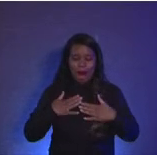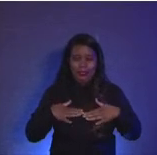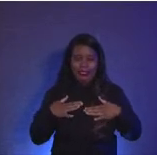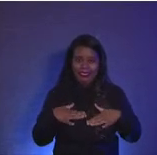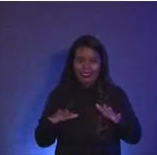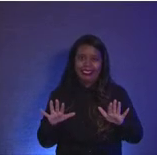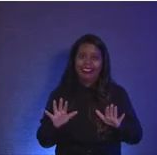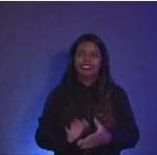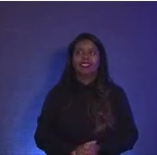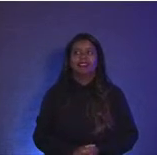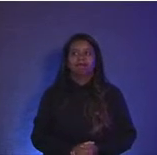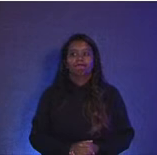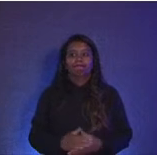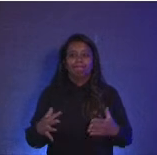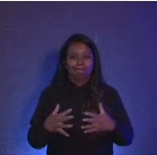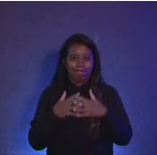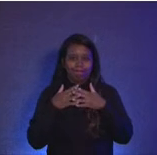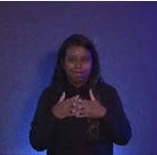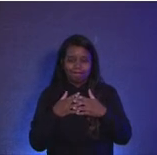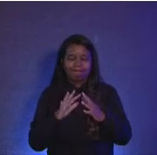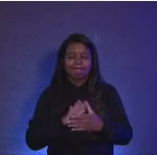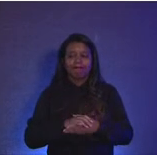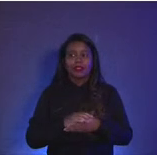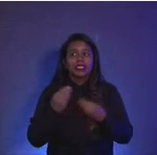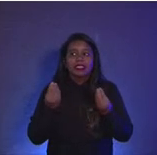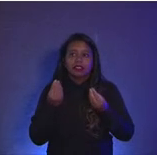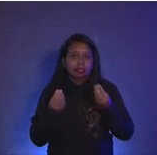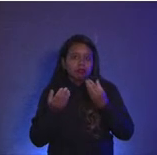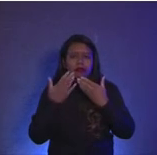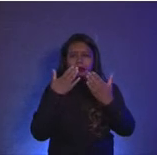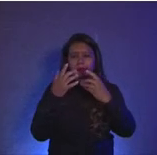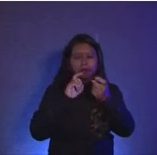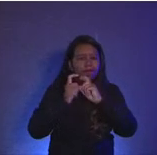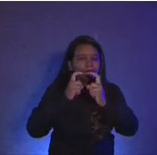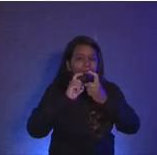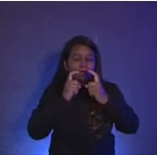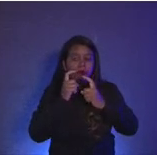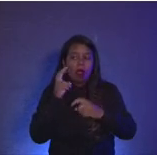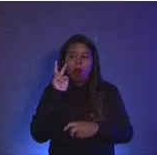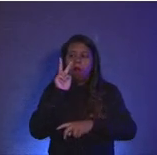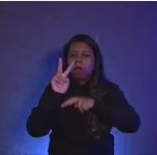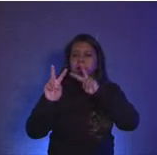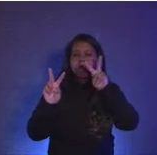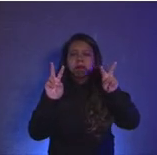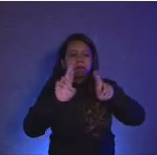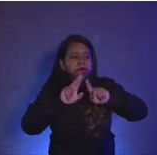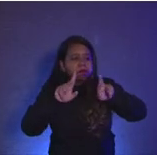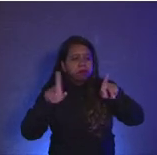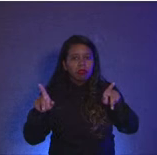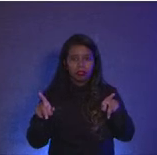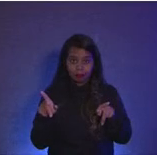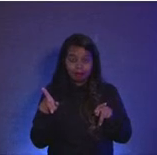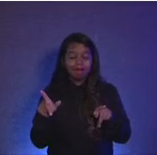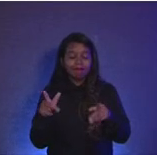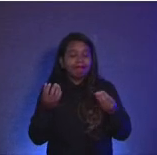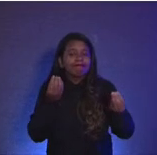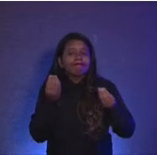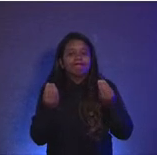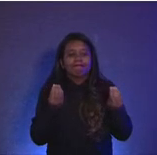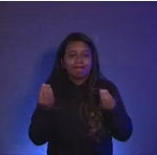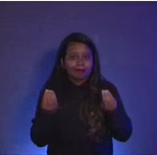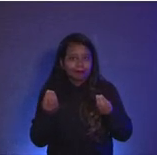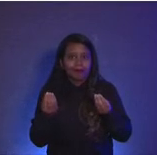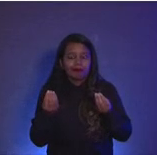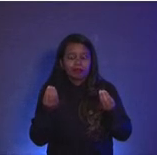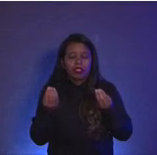É que é complexo. A gente queria falar sobre isso de um jeito, por um outro olhar. Então, a gente foi atrás da base de dados da ANM, olhamos